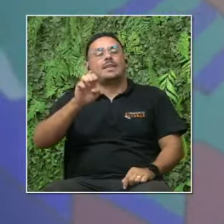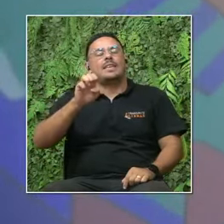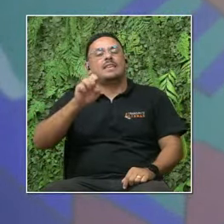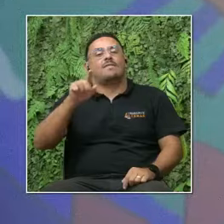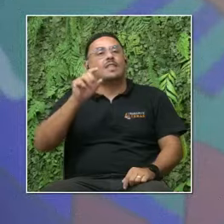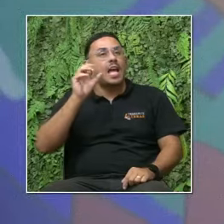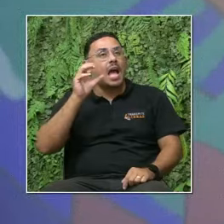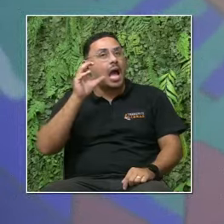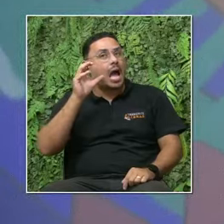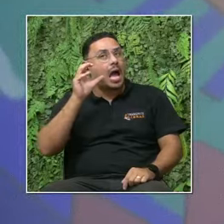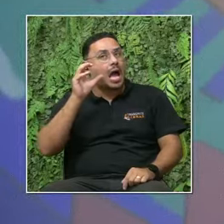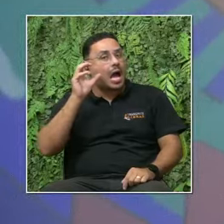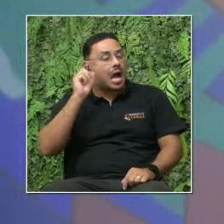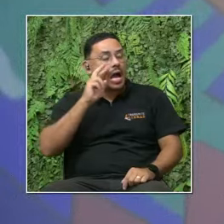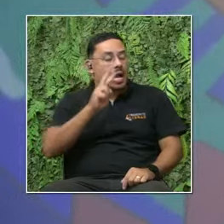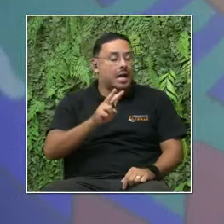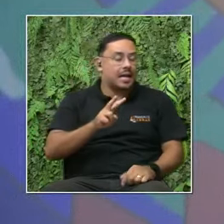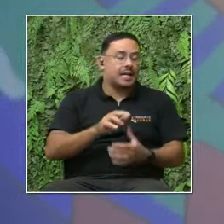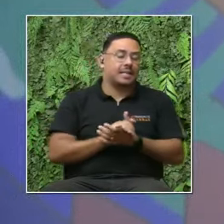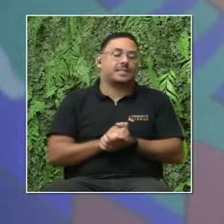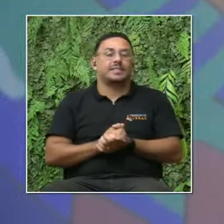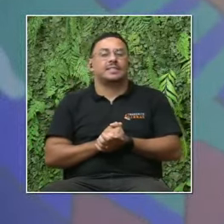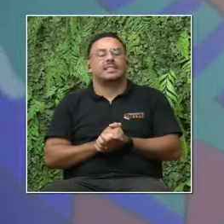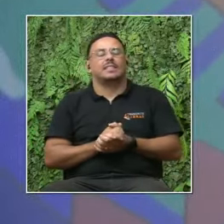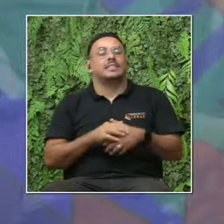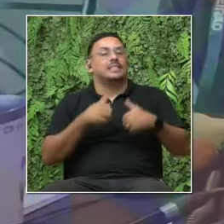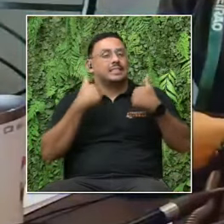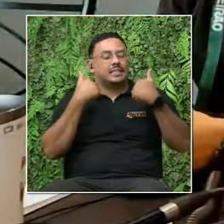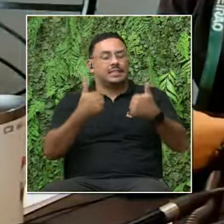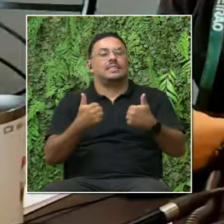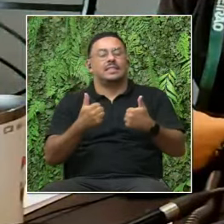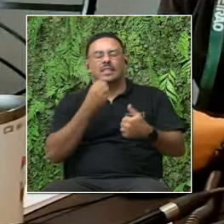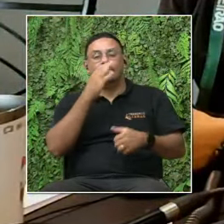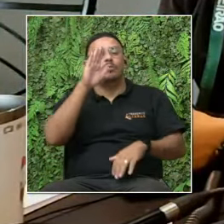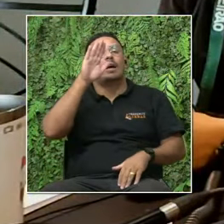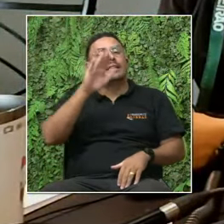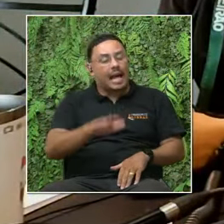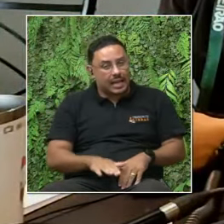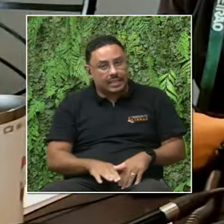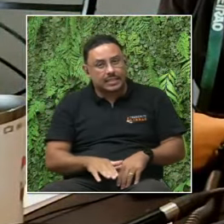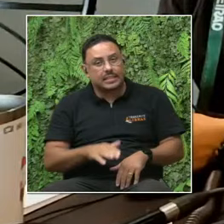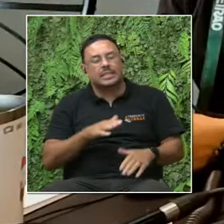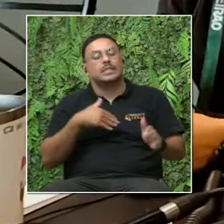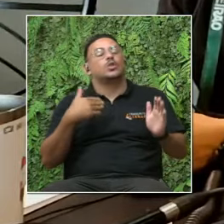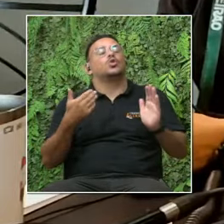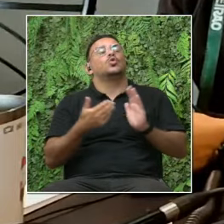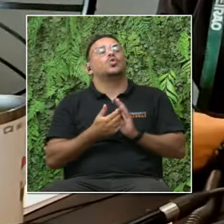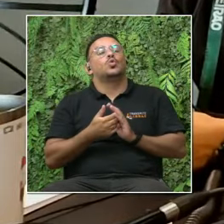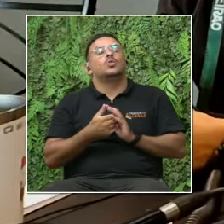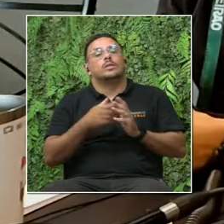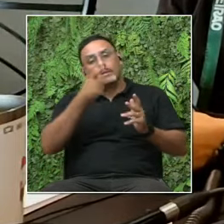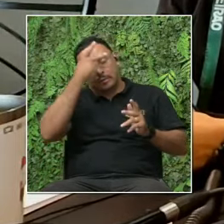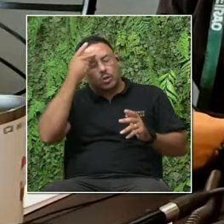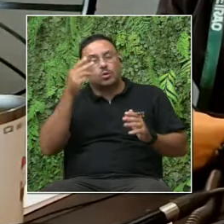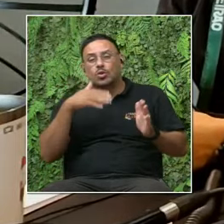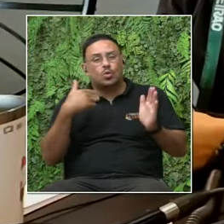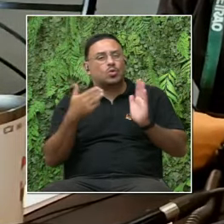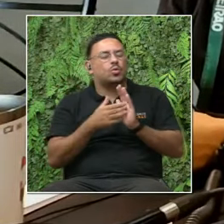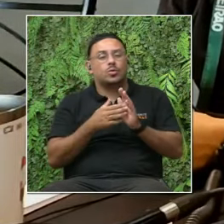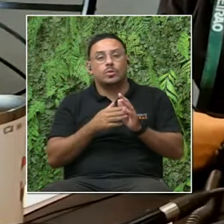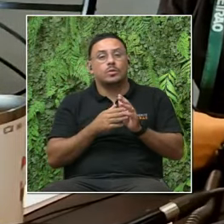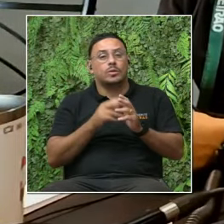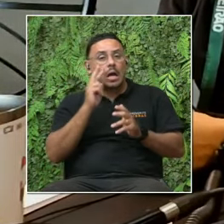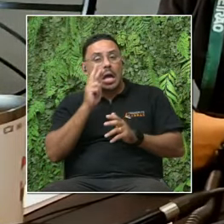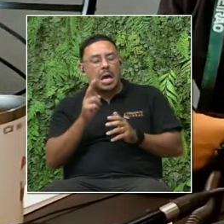me ouve muito bem boa tarde Bob Boa tarde ao público a todos que estão